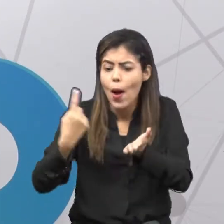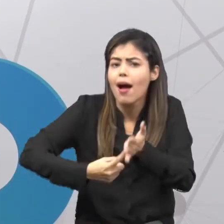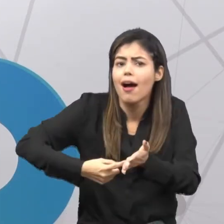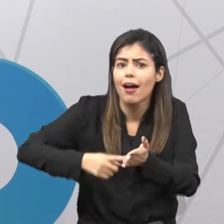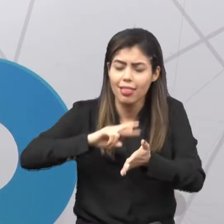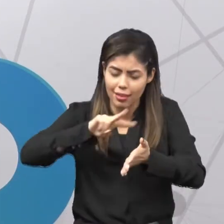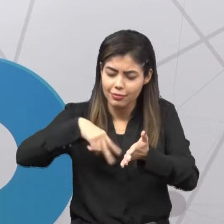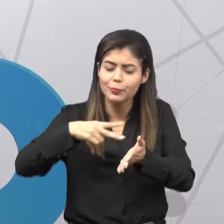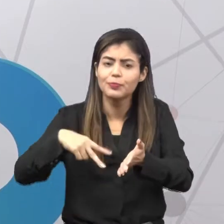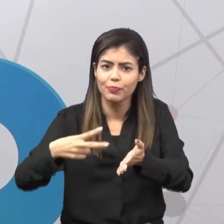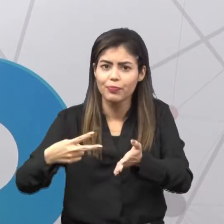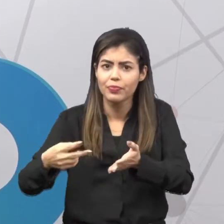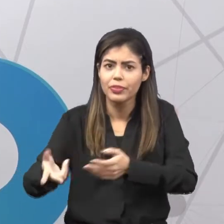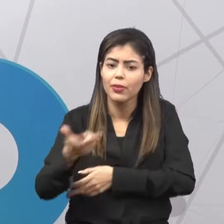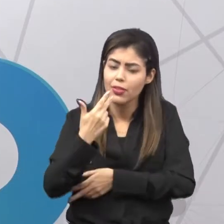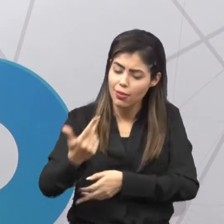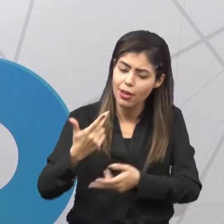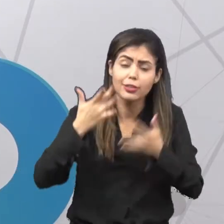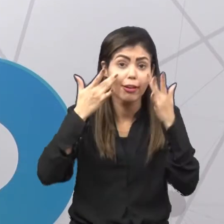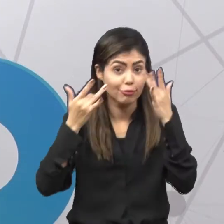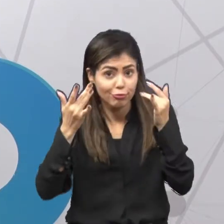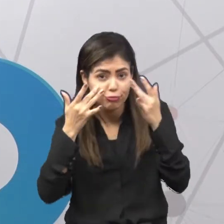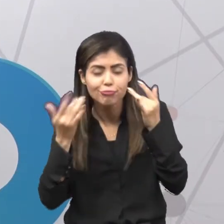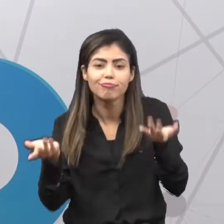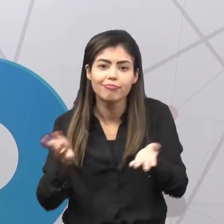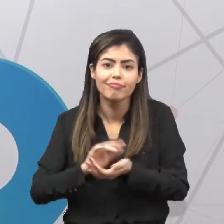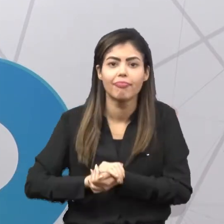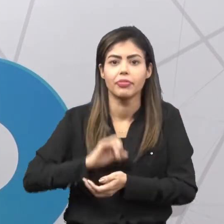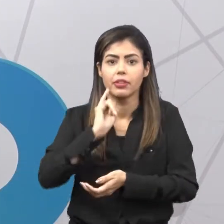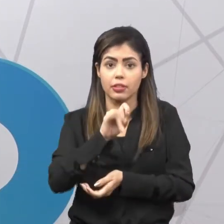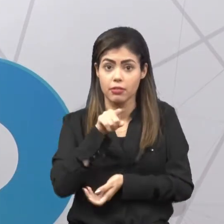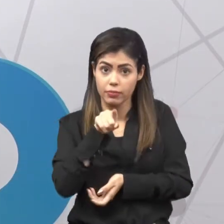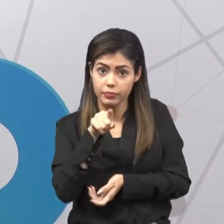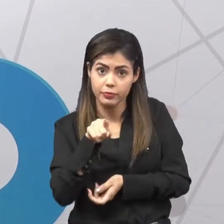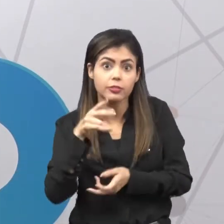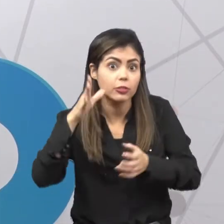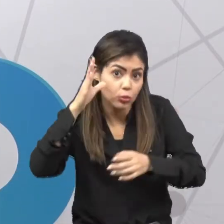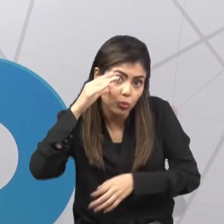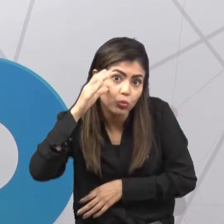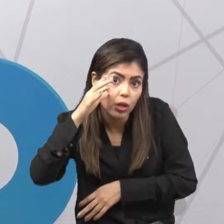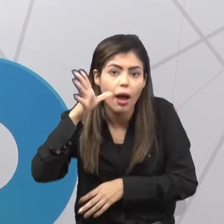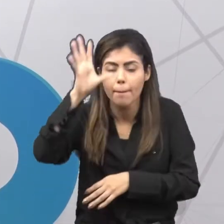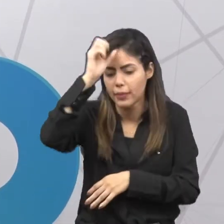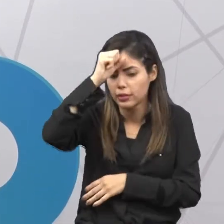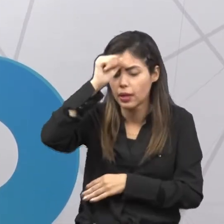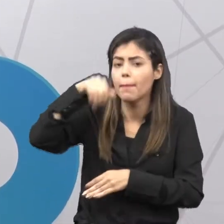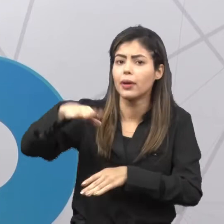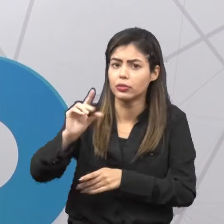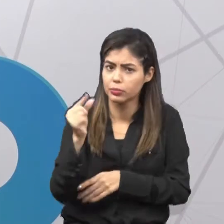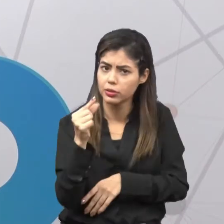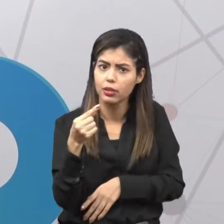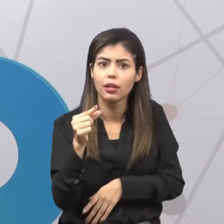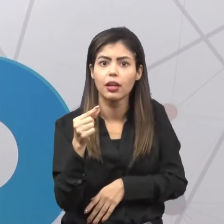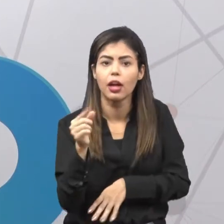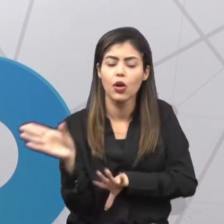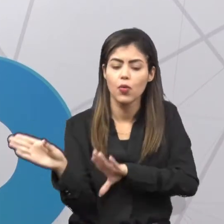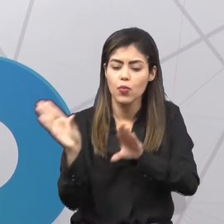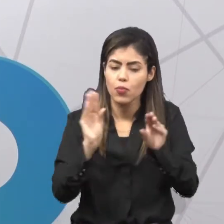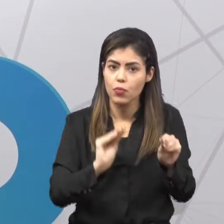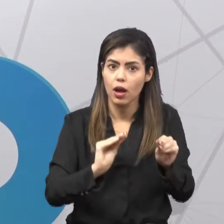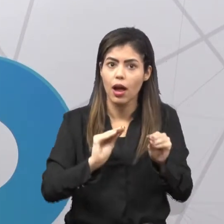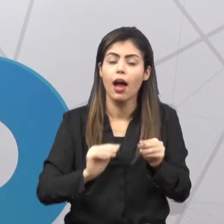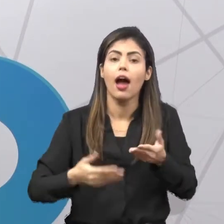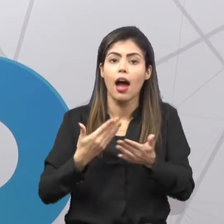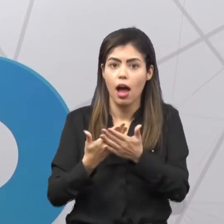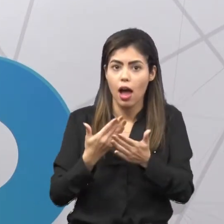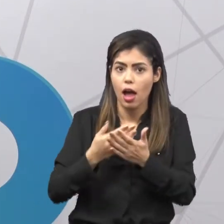da dança enquanto linguagem artística. Se você tiver curiosidade e quiser aprender um pouquinho mais, você pode acessar a nossa